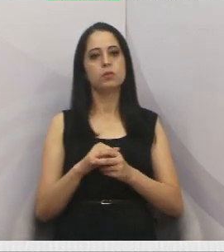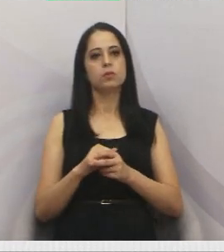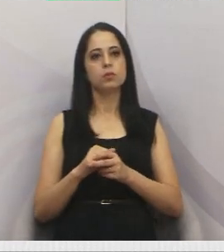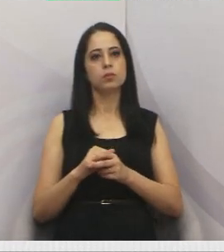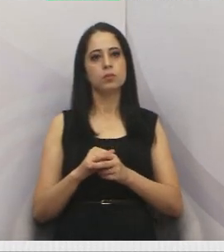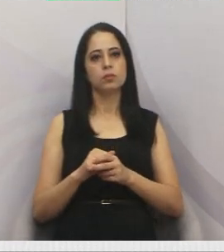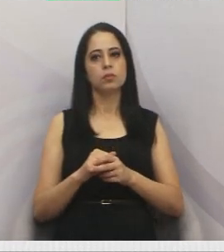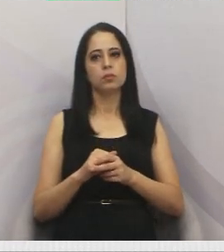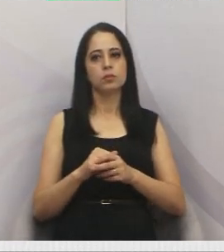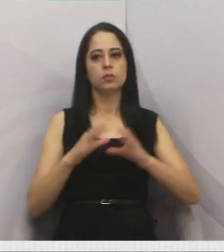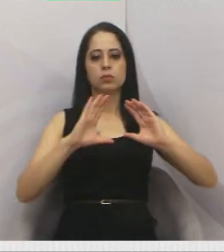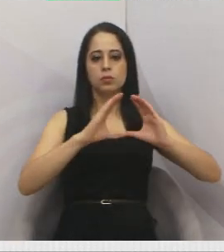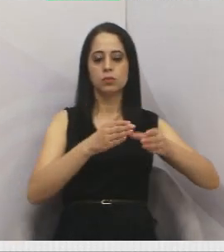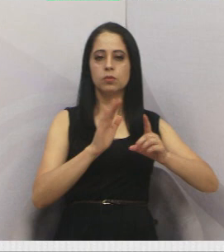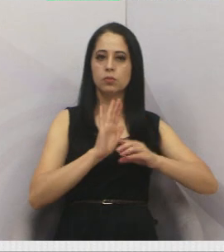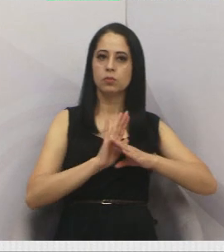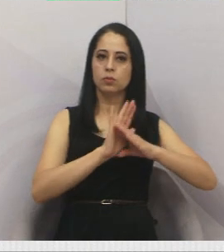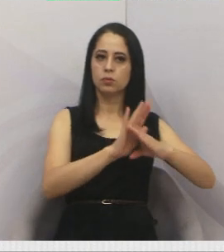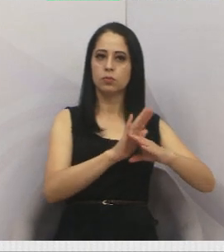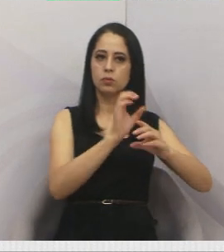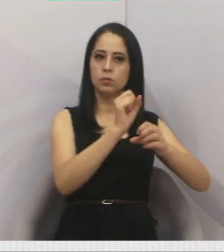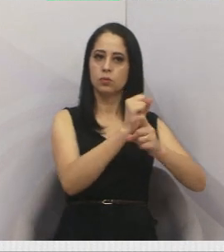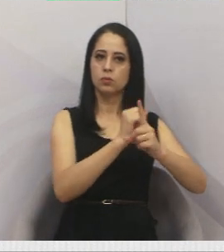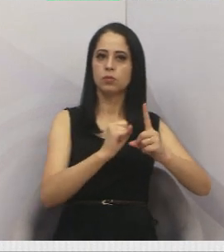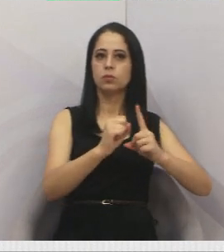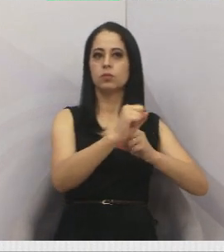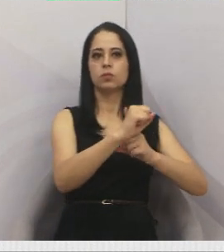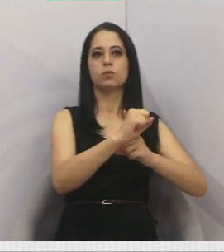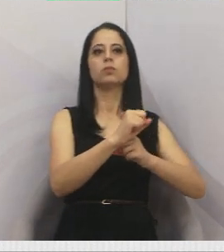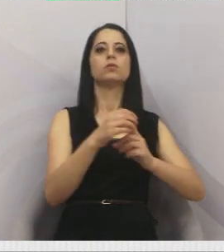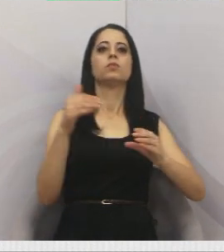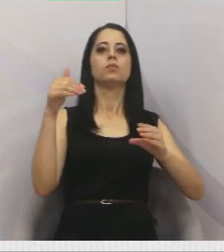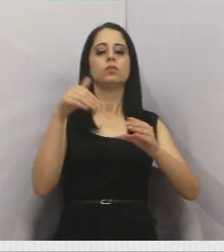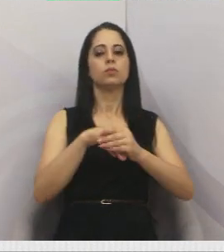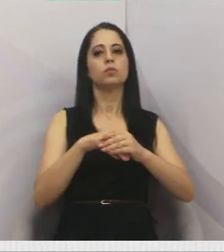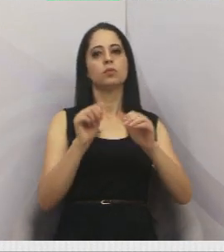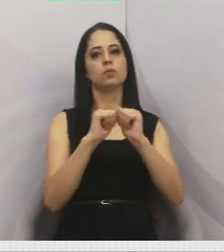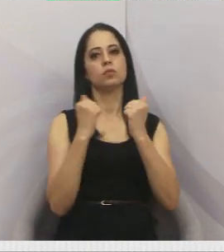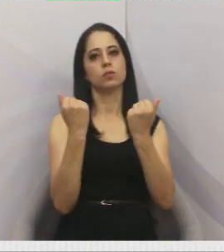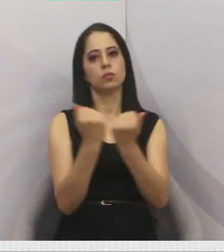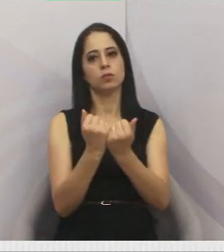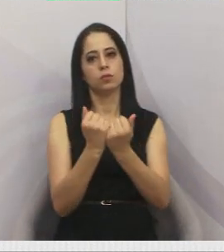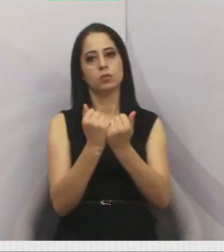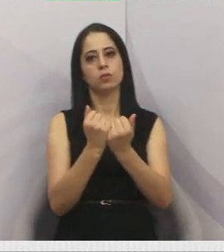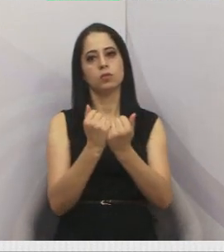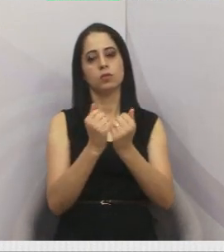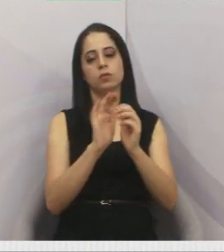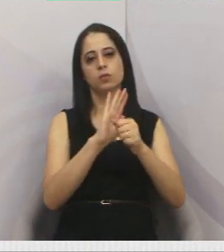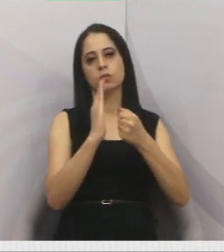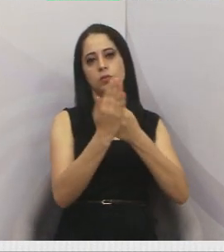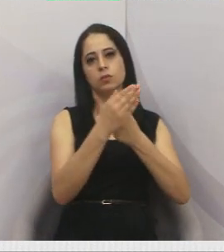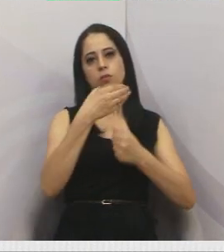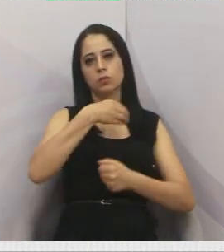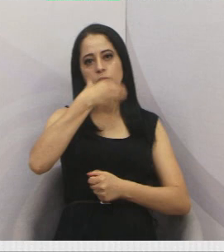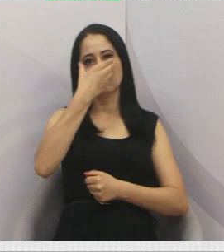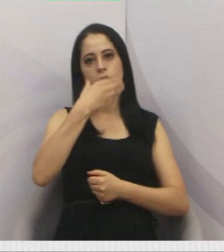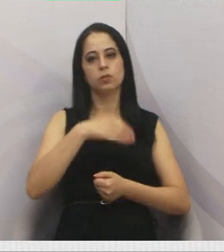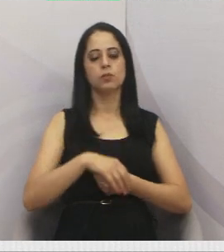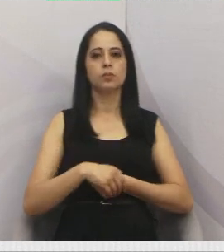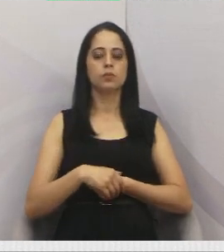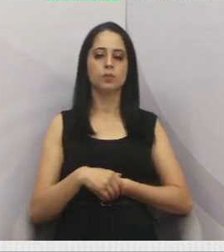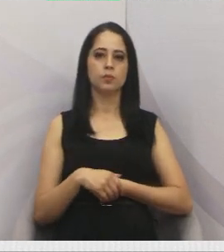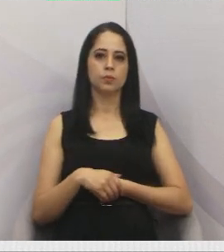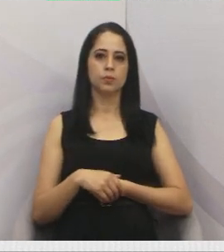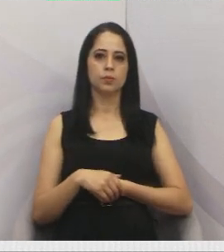Segmento Movimentos Populares e ou Coletivos, um voto para Associação dos Moradores do Jardim Paraíso e Jardim